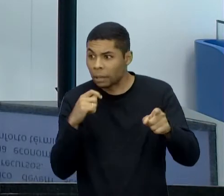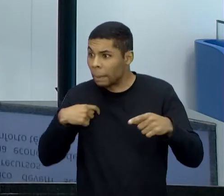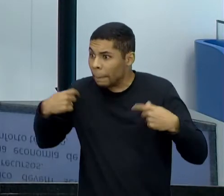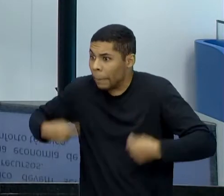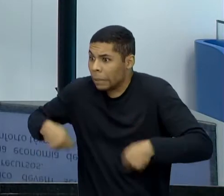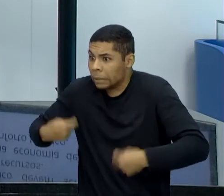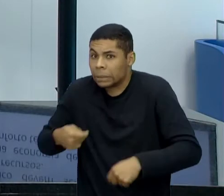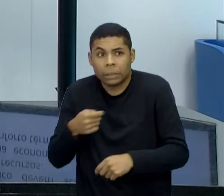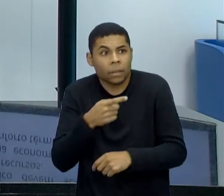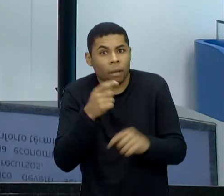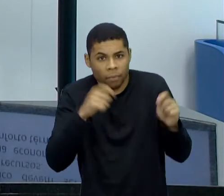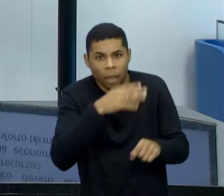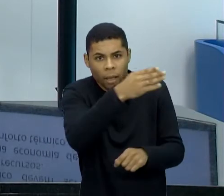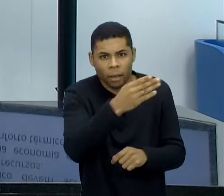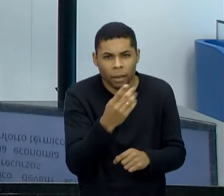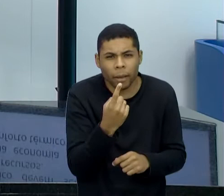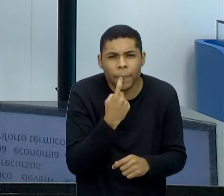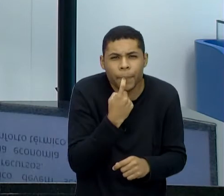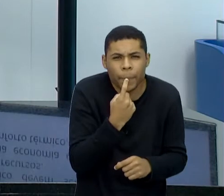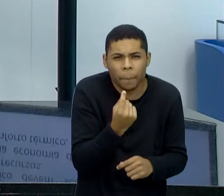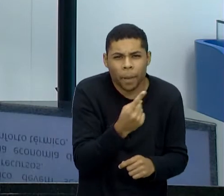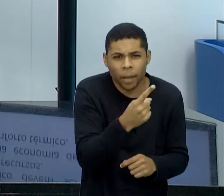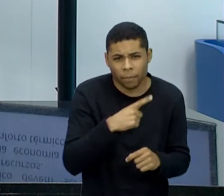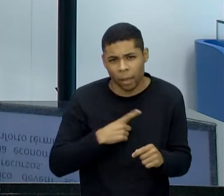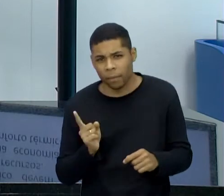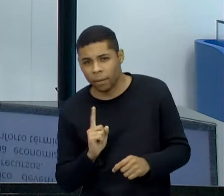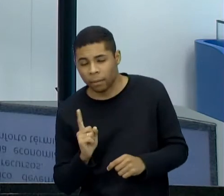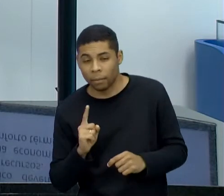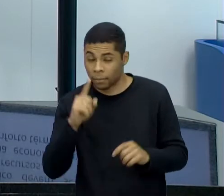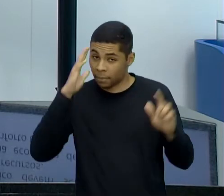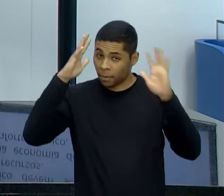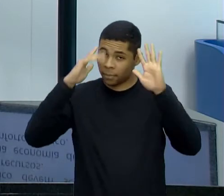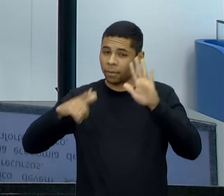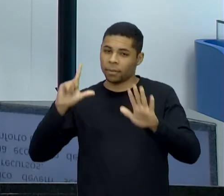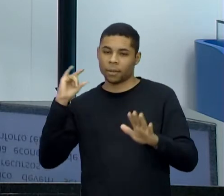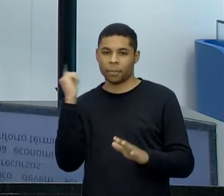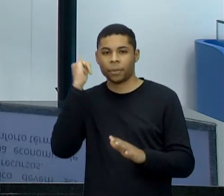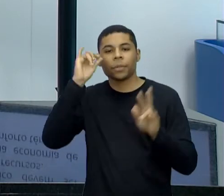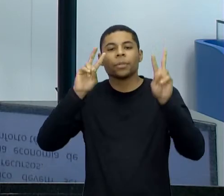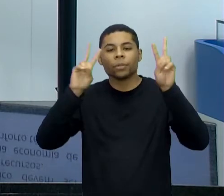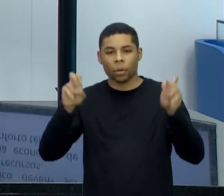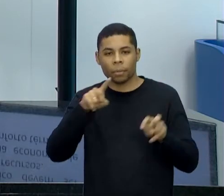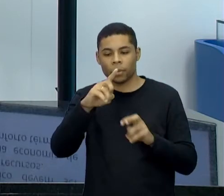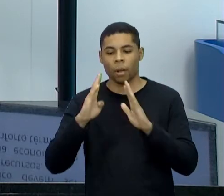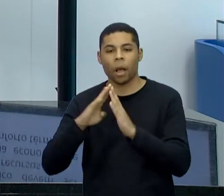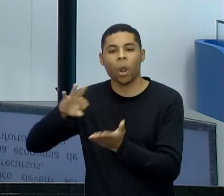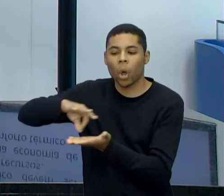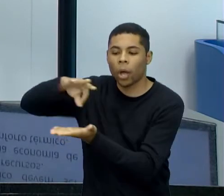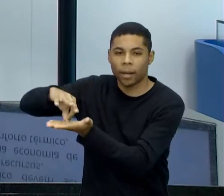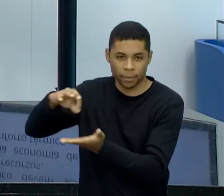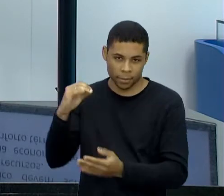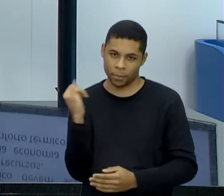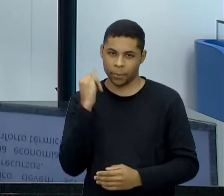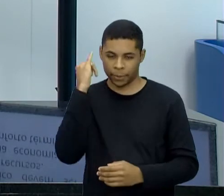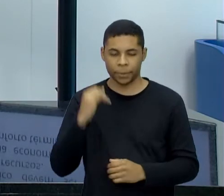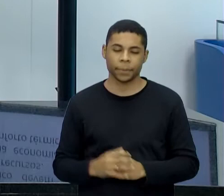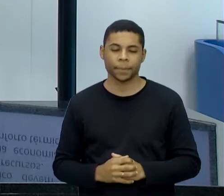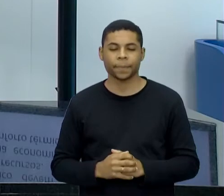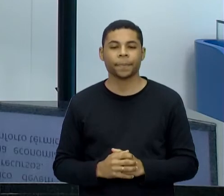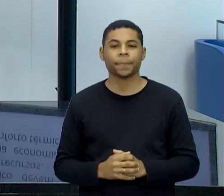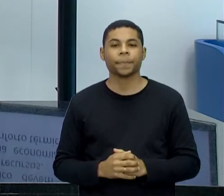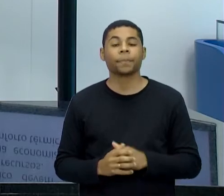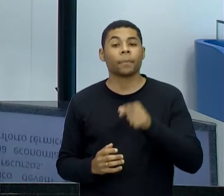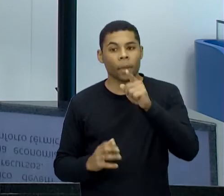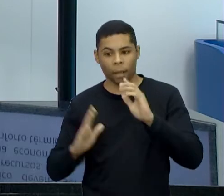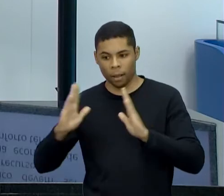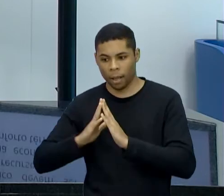necessidade, né? Isso é uma questão a ser muito pensada, bem pensada, a respeito da localização, gente. Localização